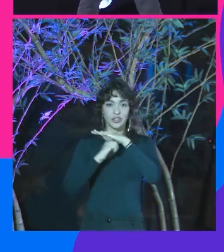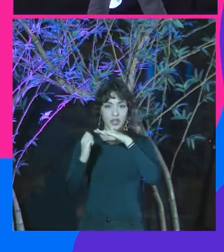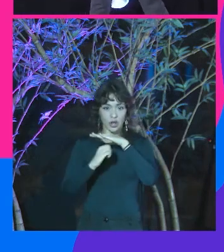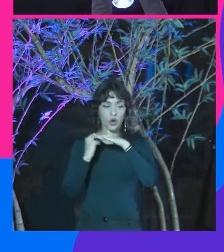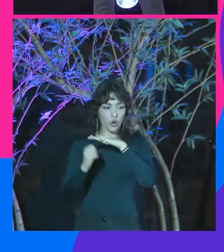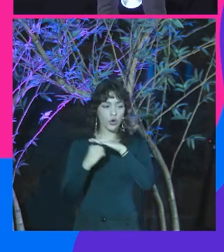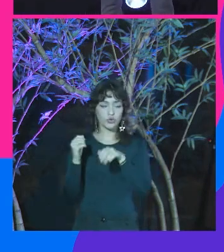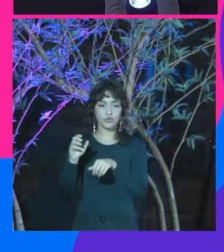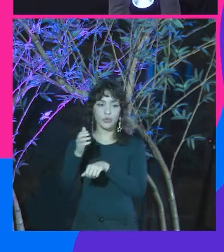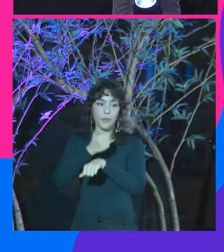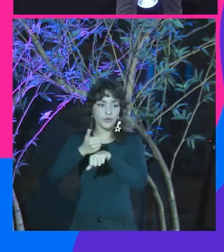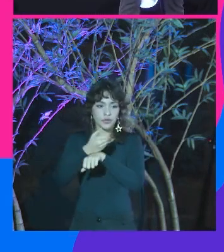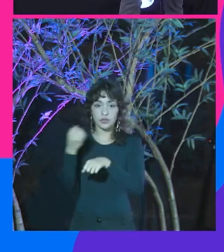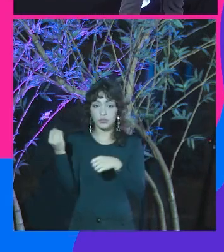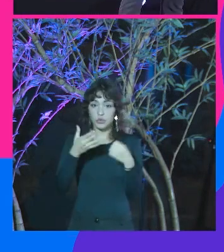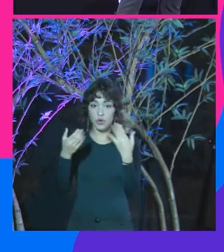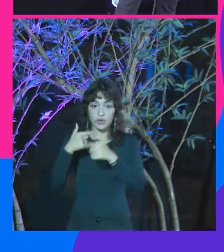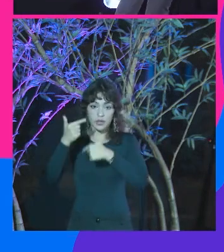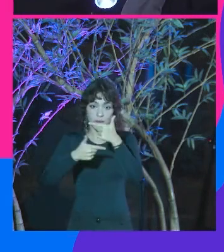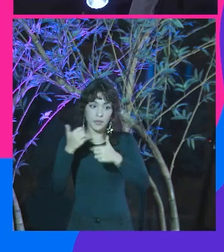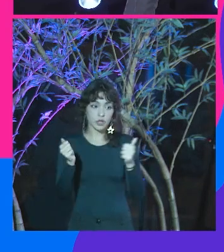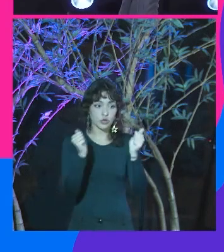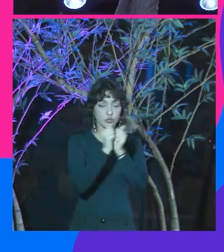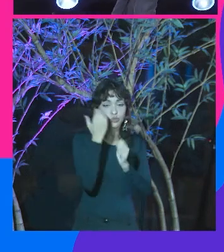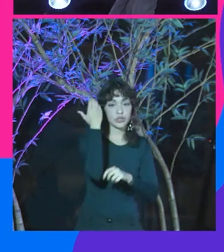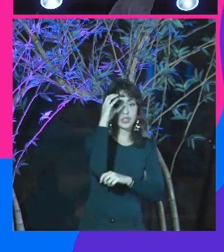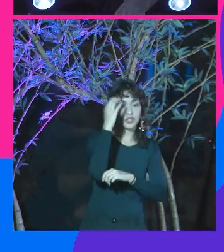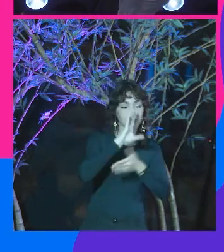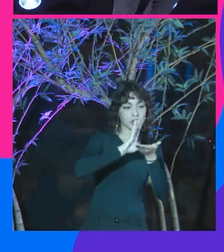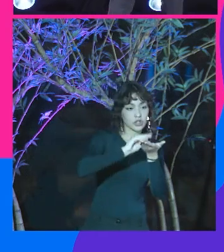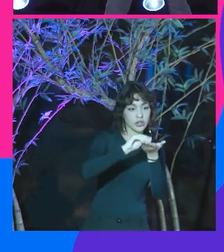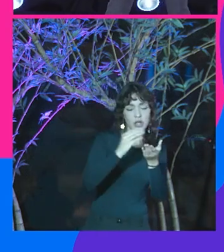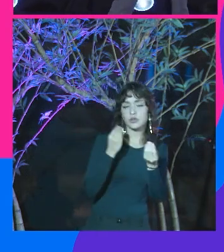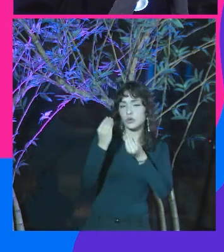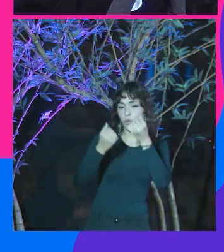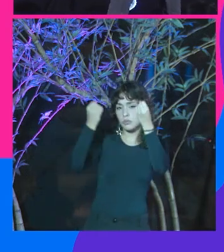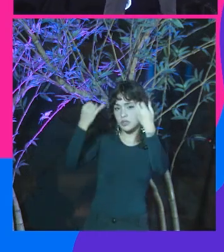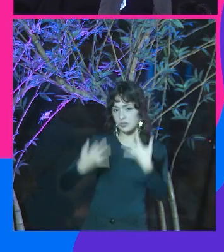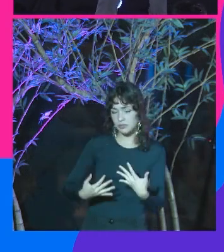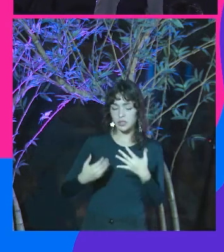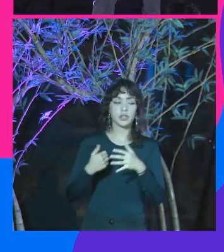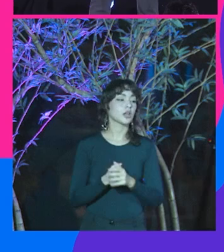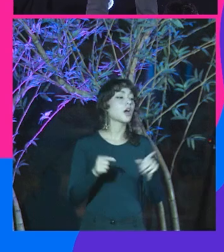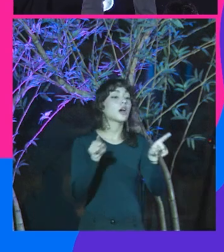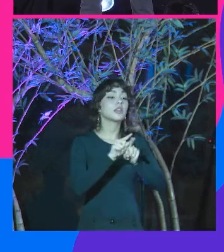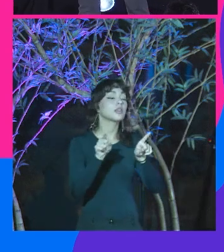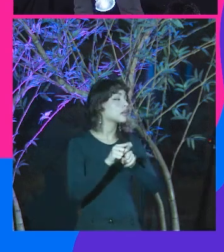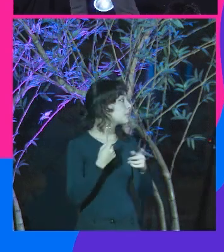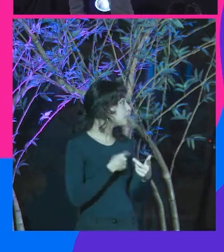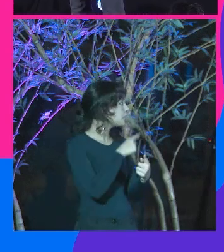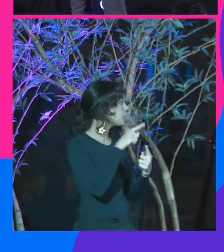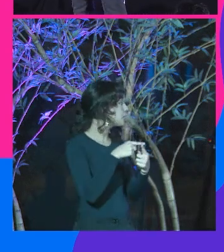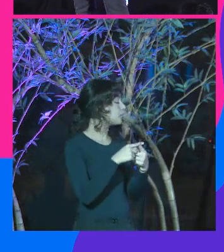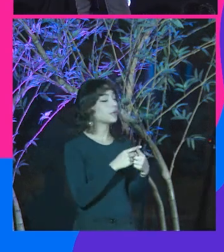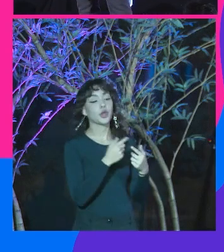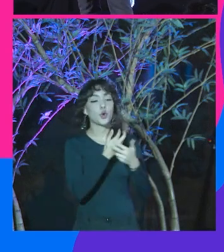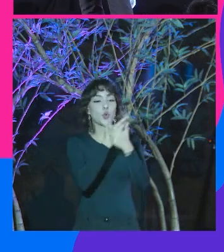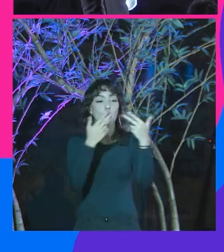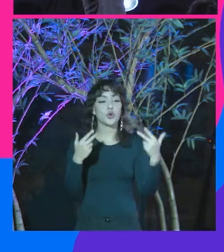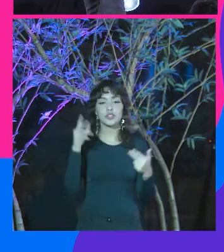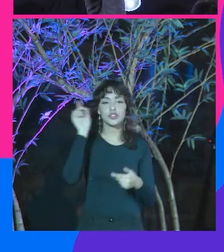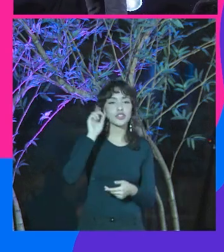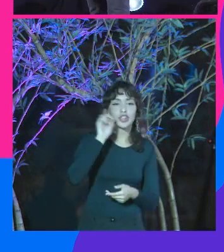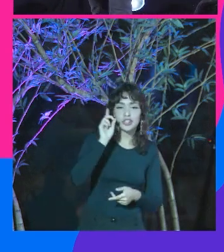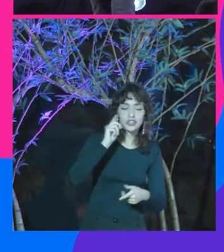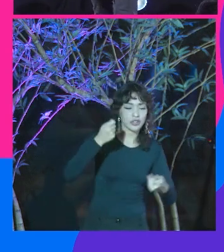de dados. A gente conta como essa profissão vai acontecer. Fala desse monte de dashboards que a gente tem que lidar no dia a dia,